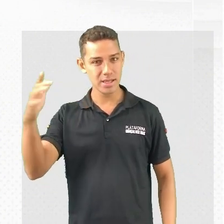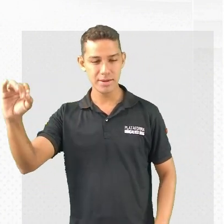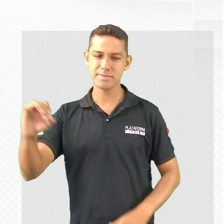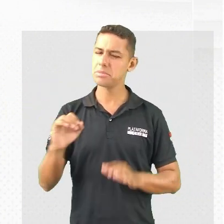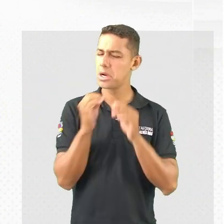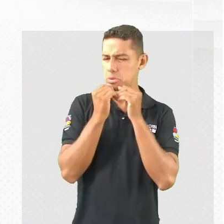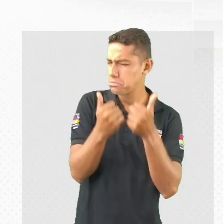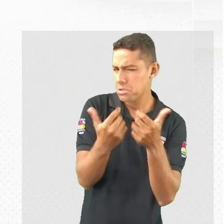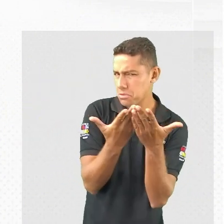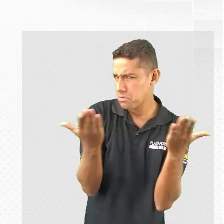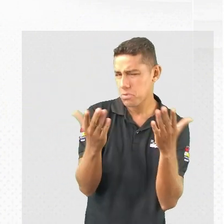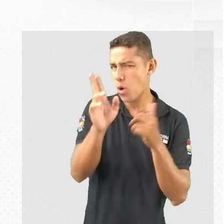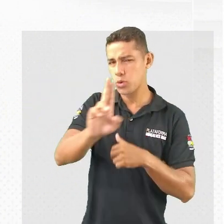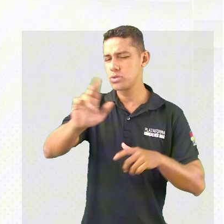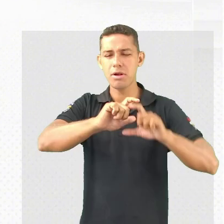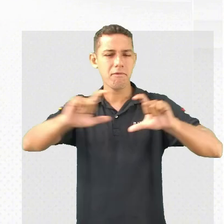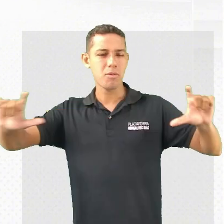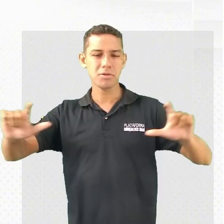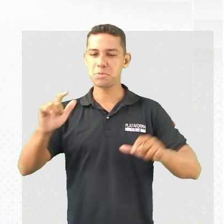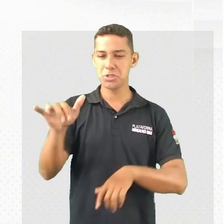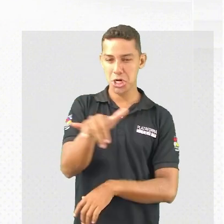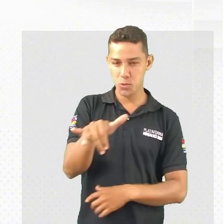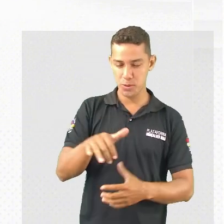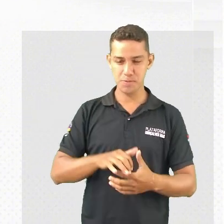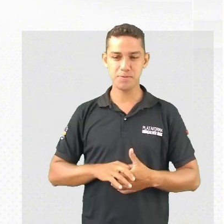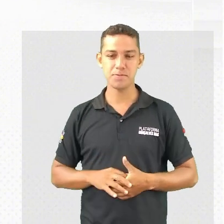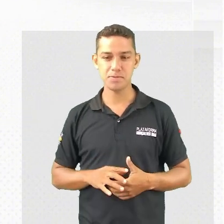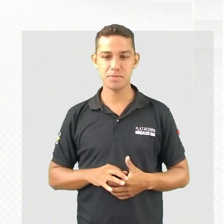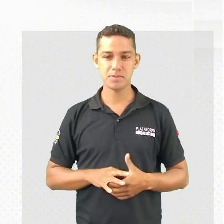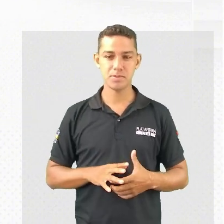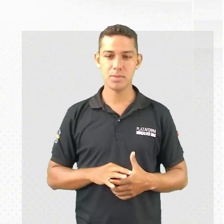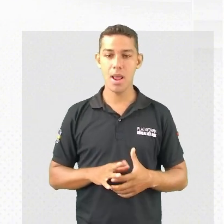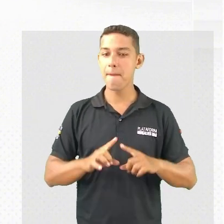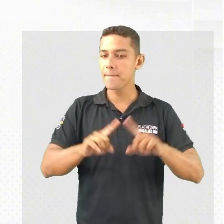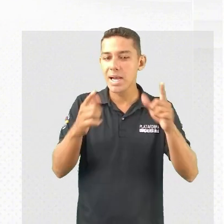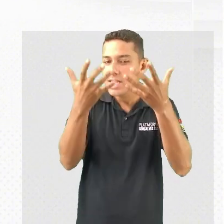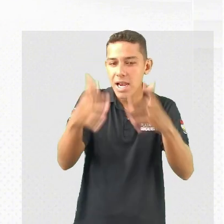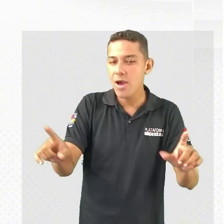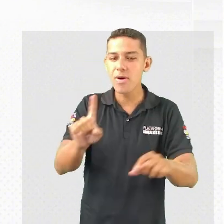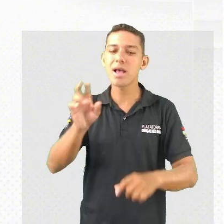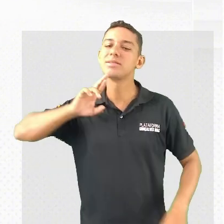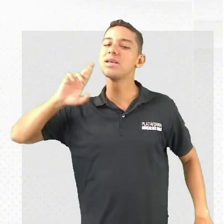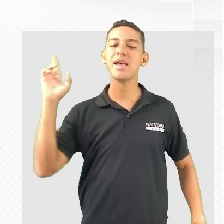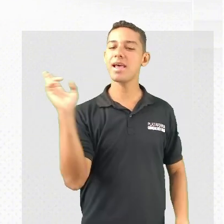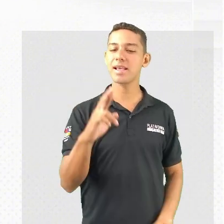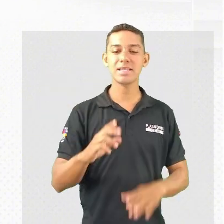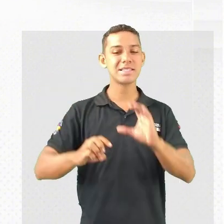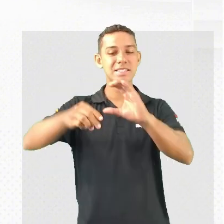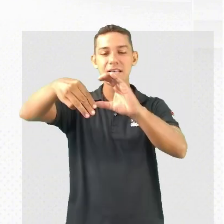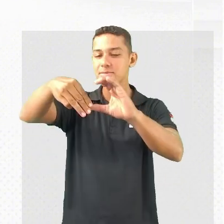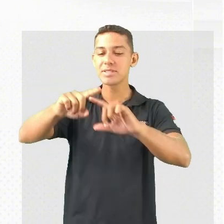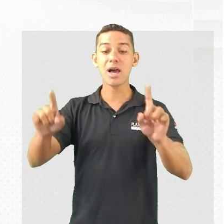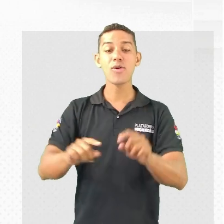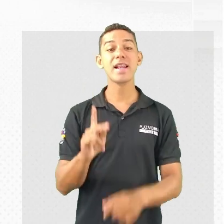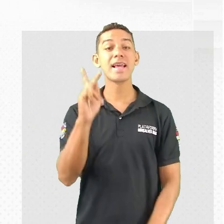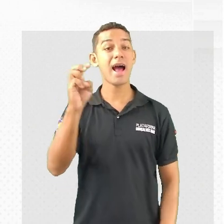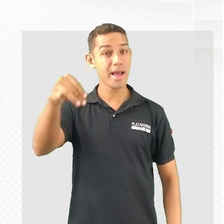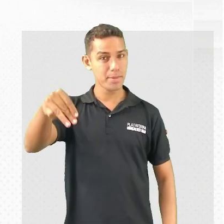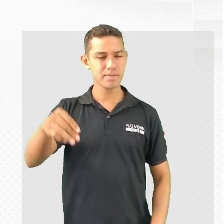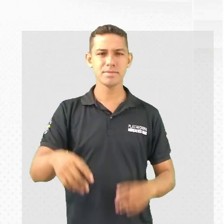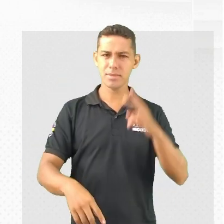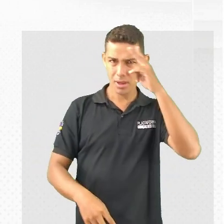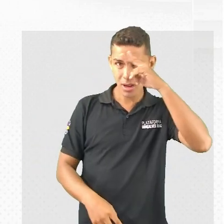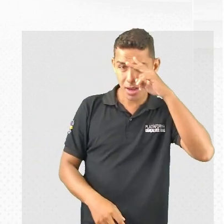você pode usar a fórmula, fica tranquilo. Ora, pessoal, mas ele não quer essa resposta em centímetro, que é em quilômetro. Você lembra que